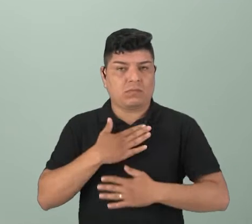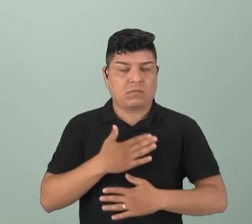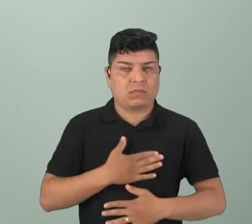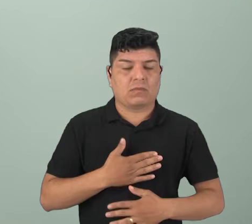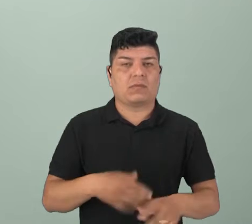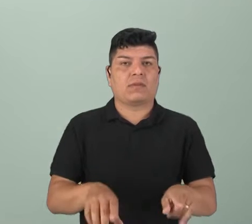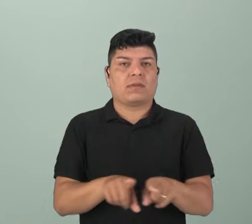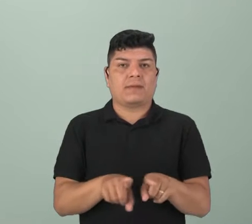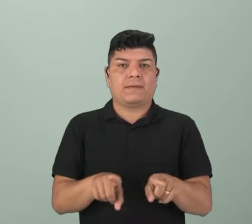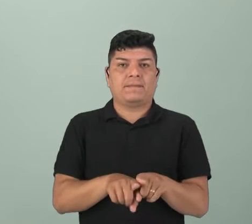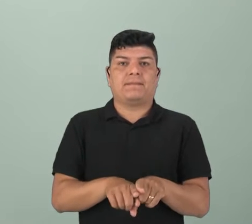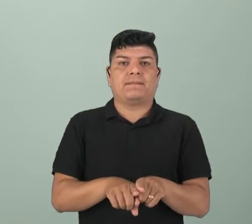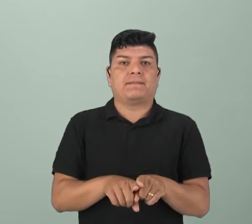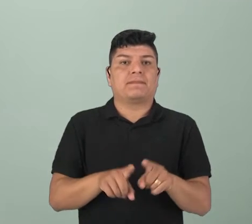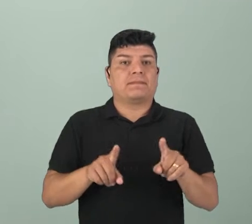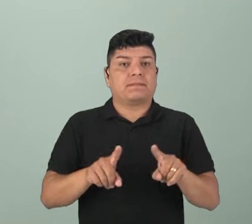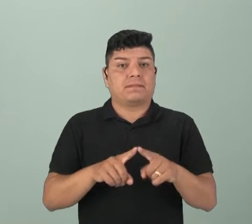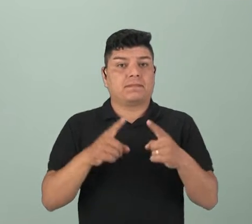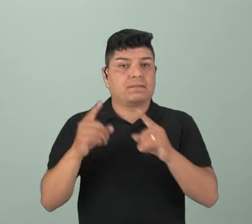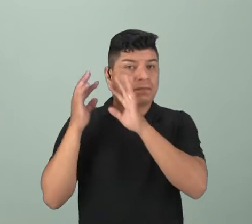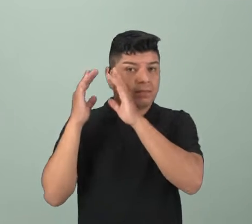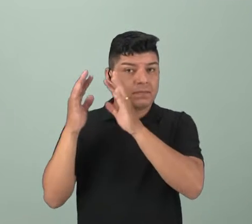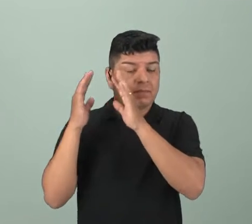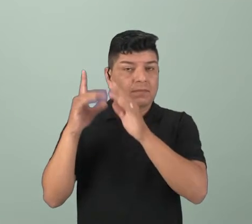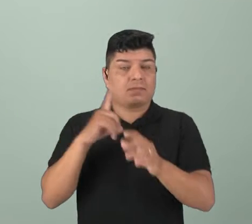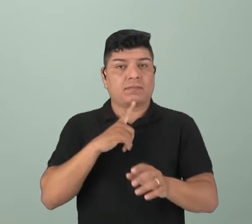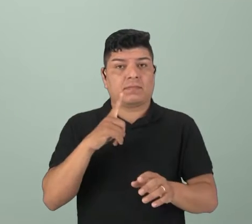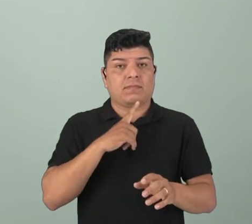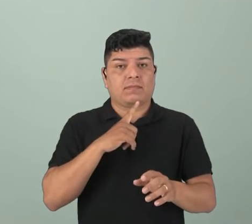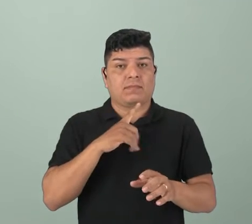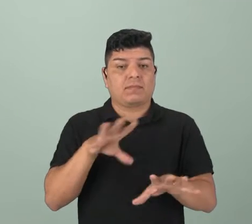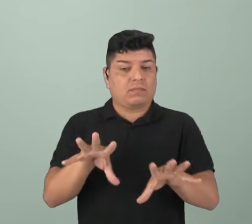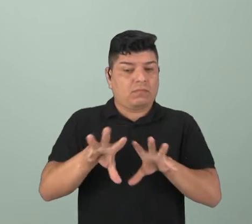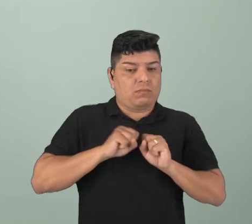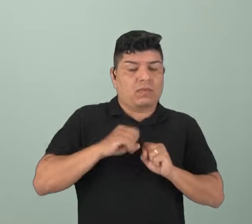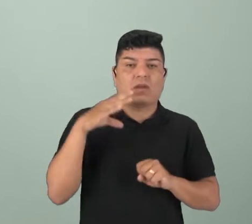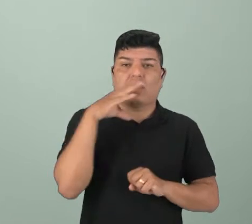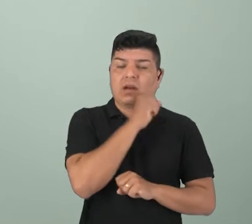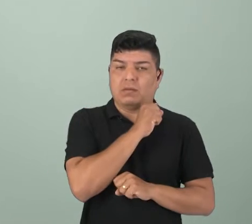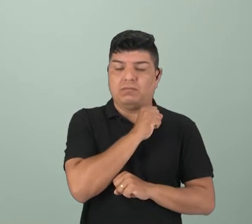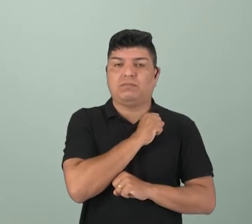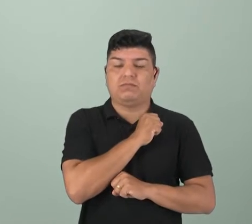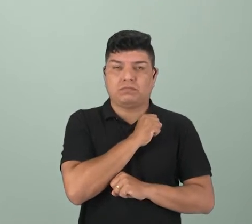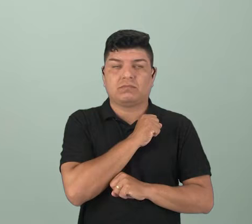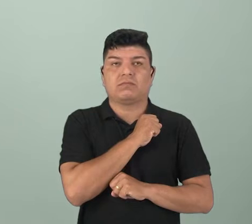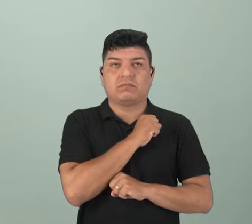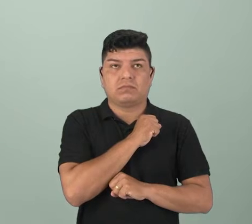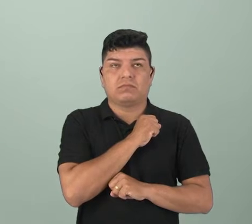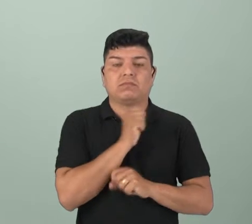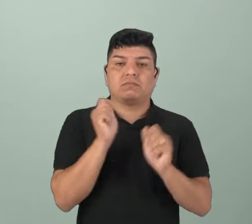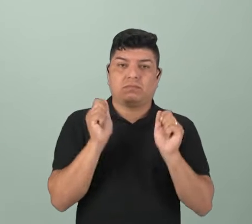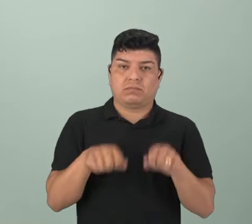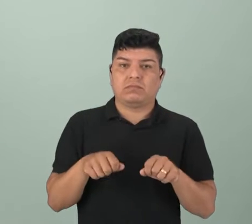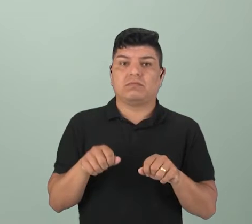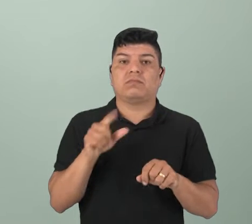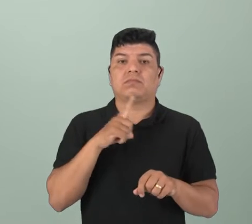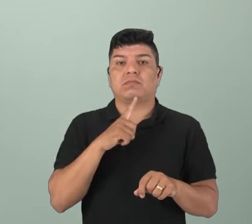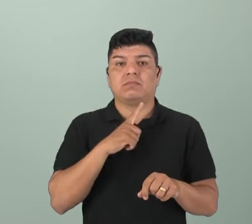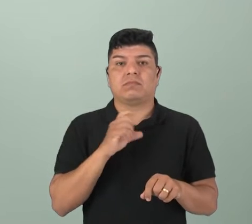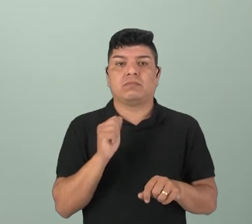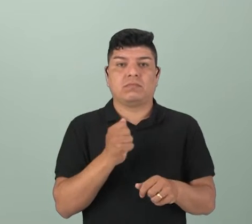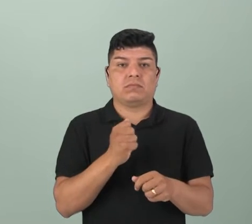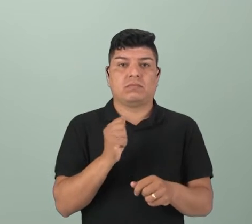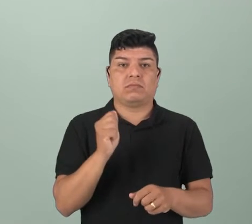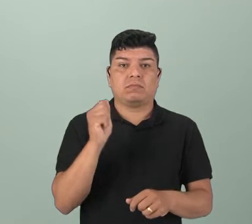corpo, porém, esses neurotransmissores, eles são absorvidos de forma muito rápida, eles são capazes de manter a